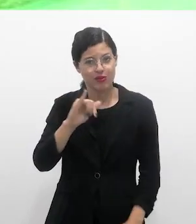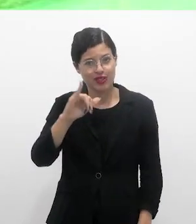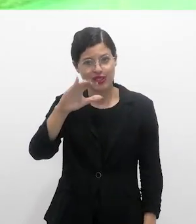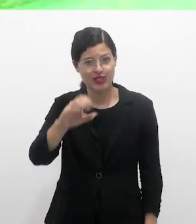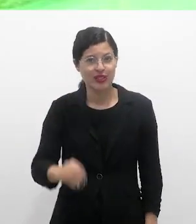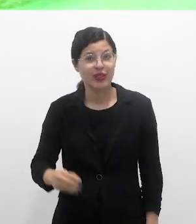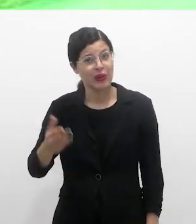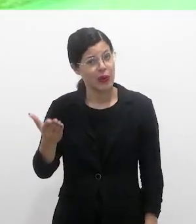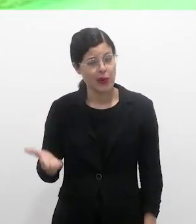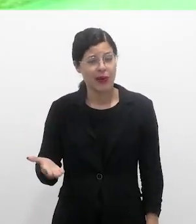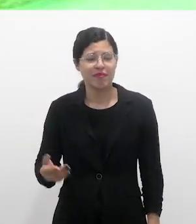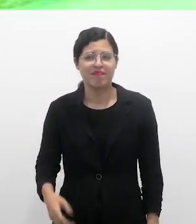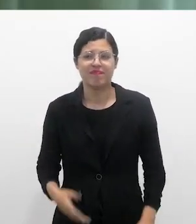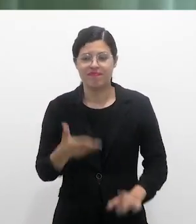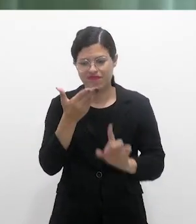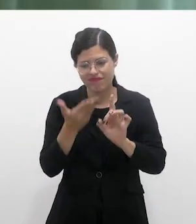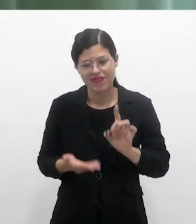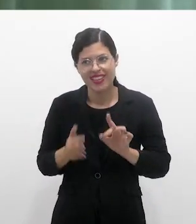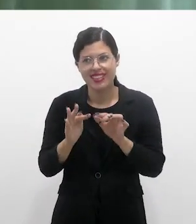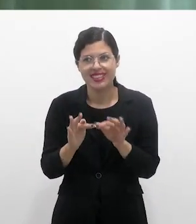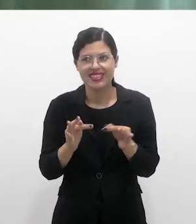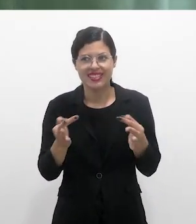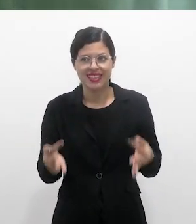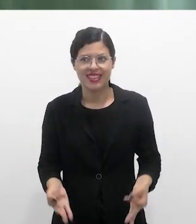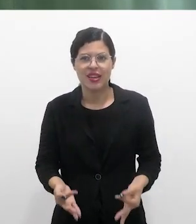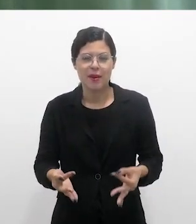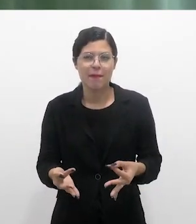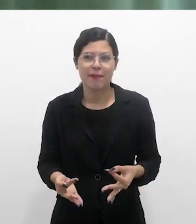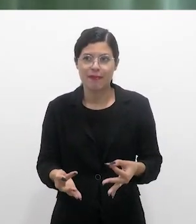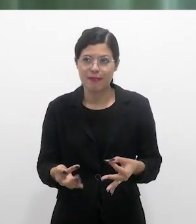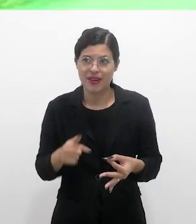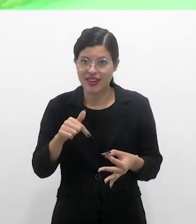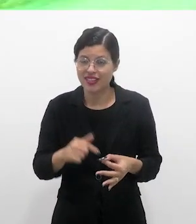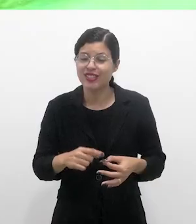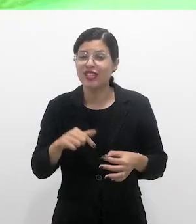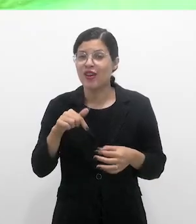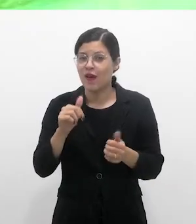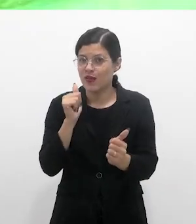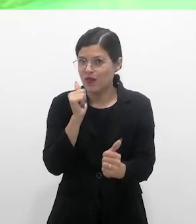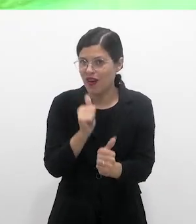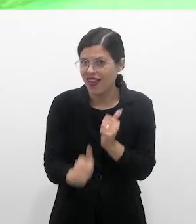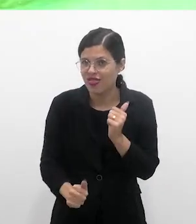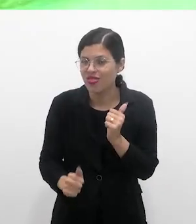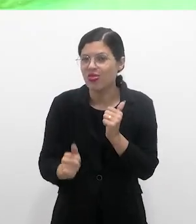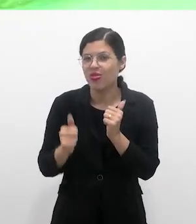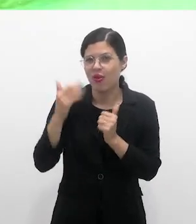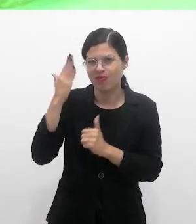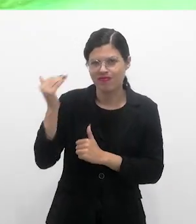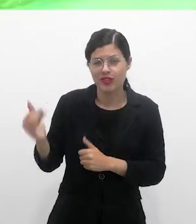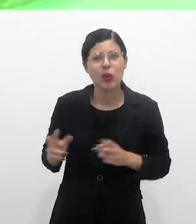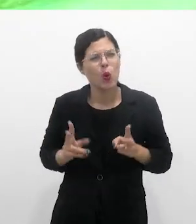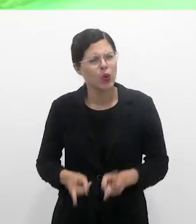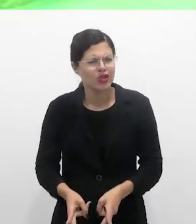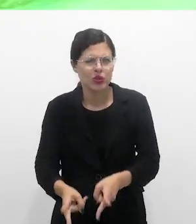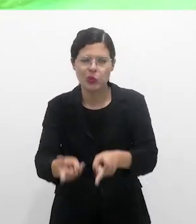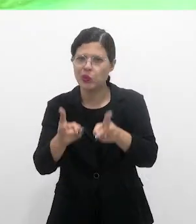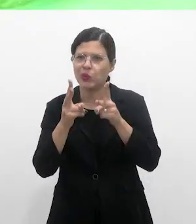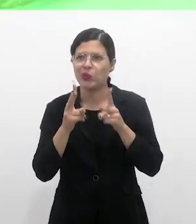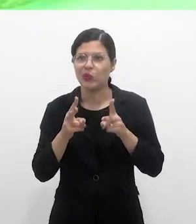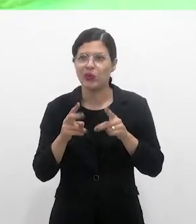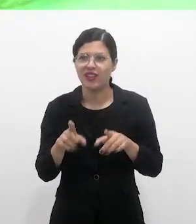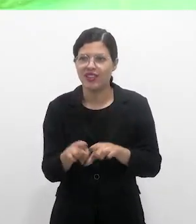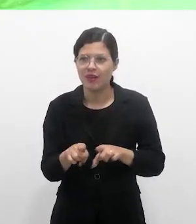é isso. O Zico é um cara simples, foi craque, continua sendo craque fora das quatro linhas,